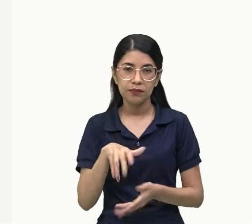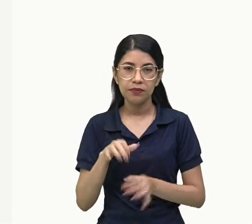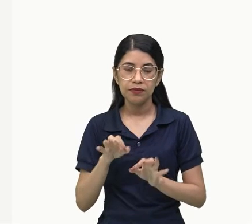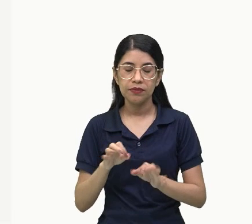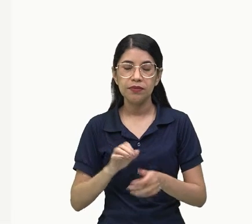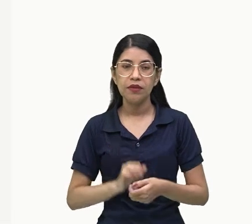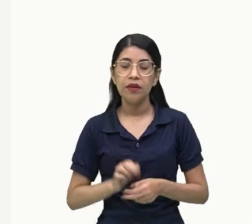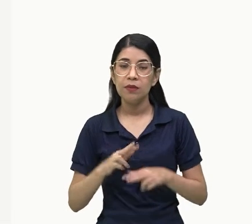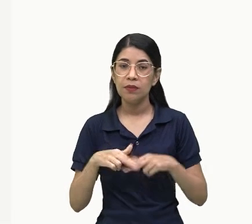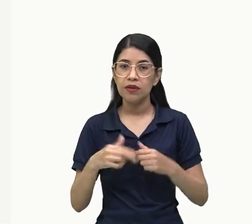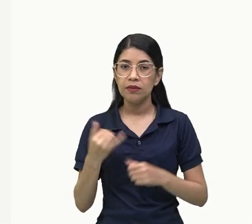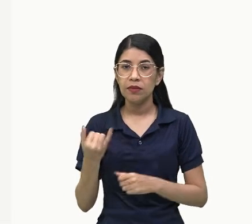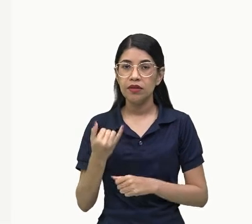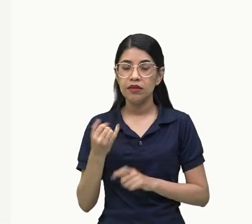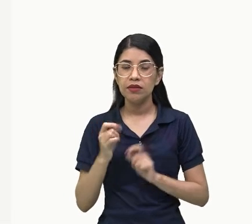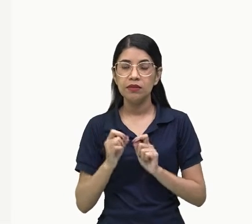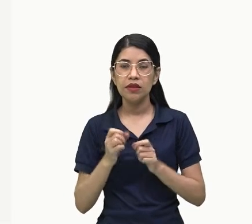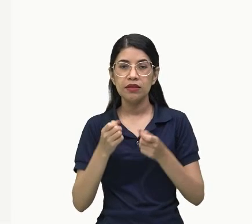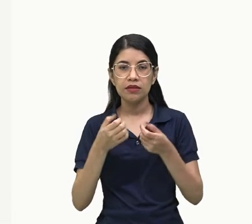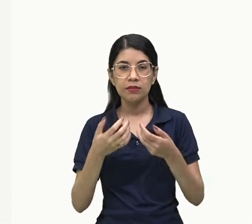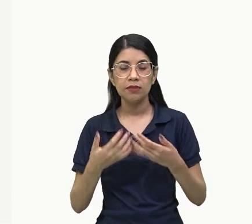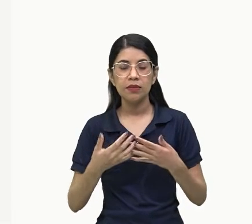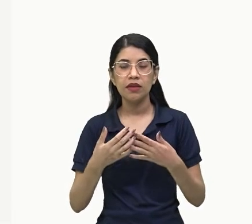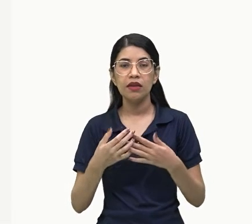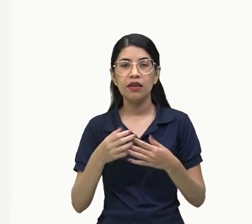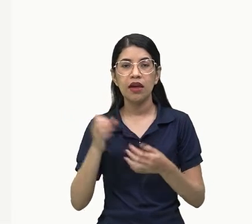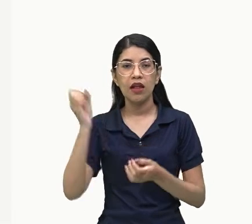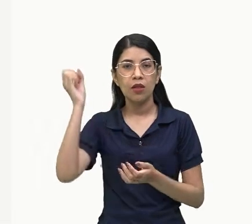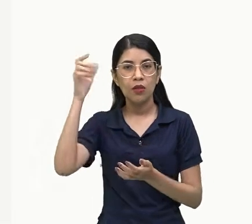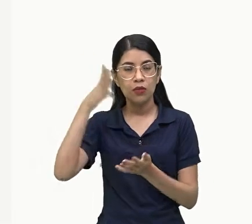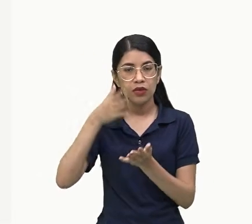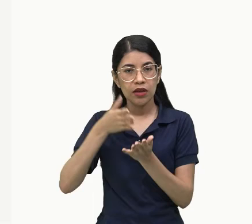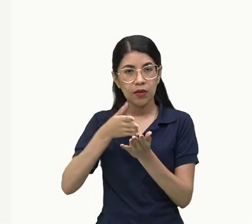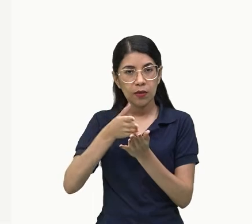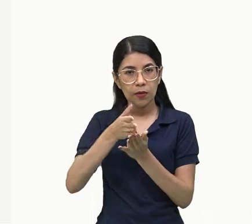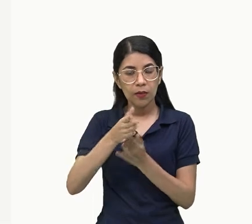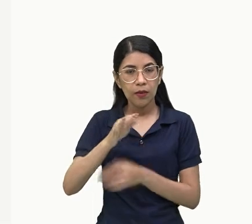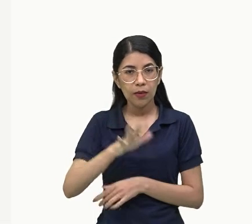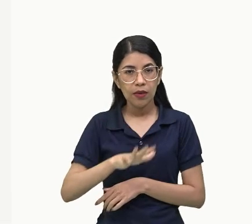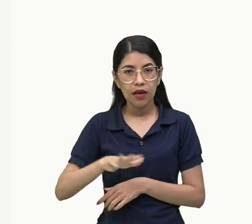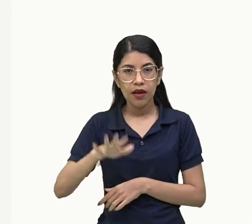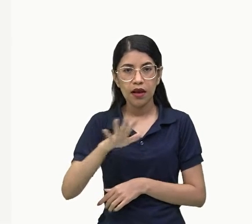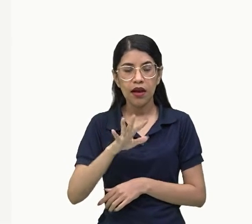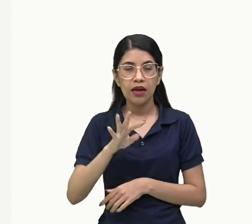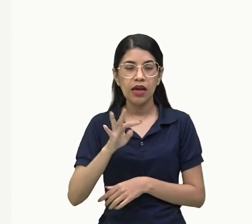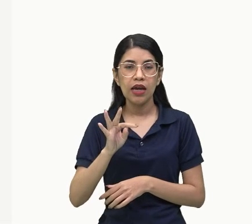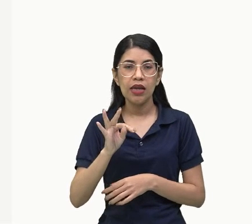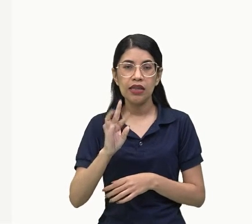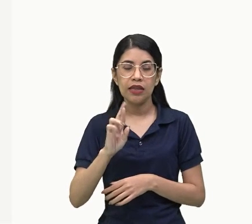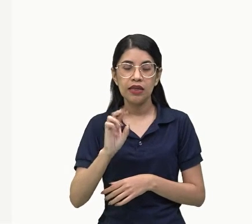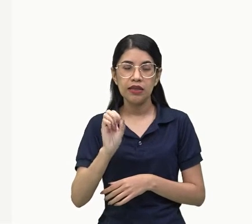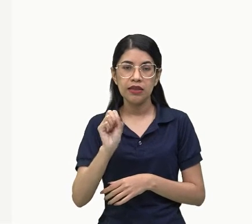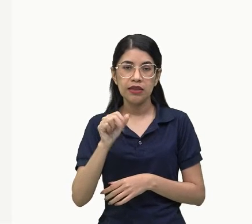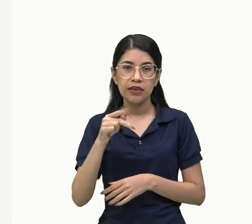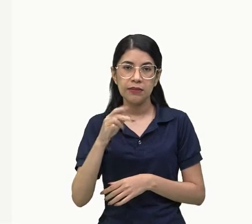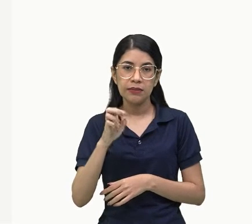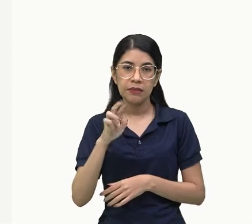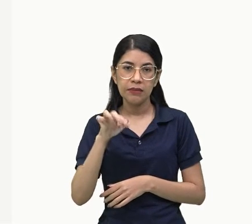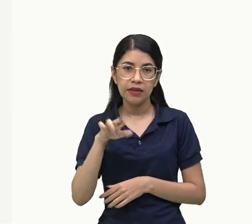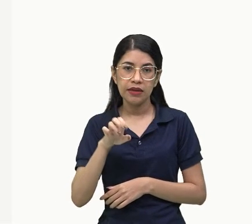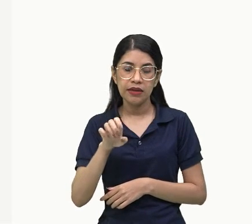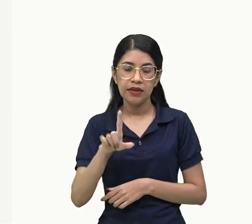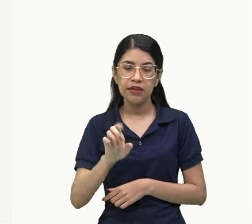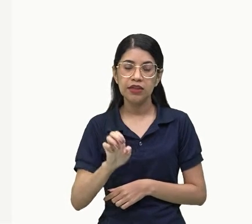válido que a luz se propaga em linha reta, em meios transparentes e homogêneos. E aí, esse fato